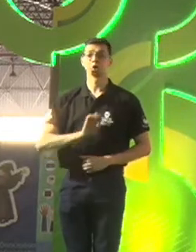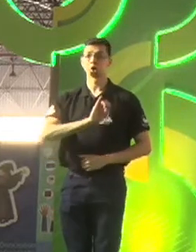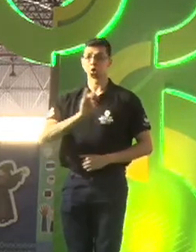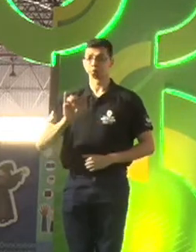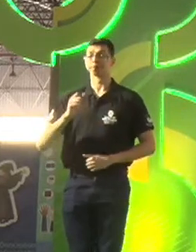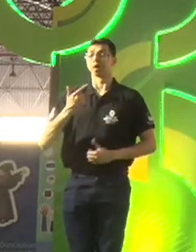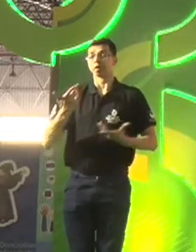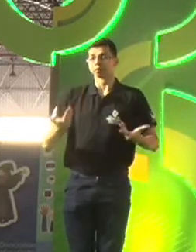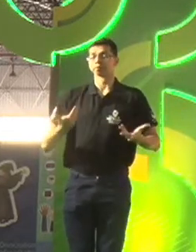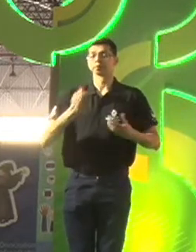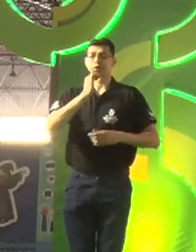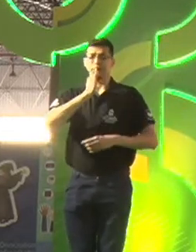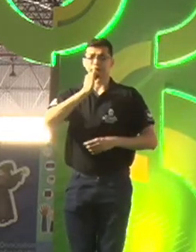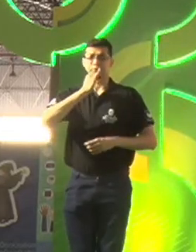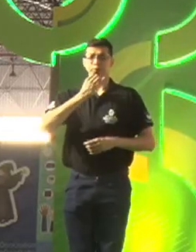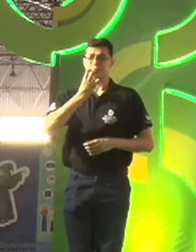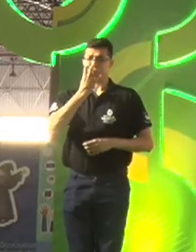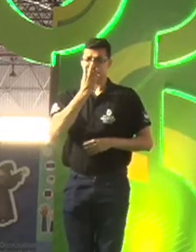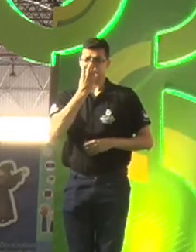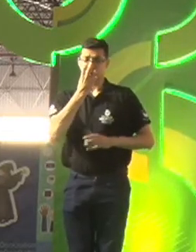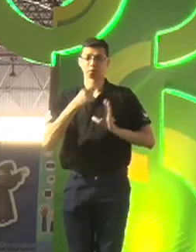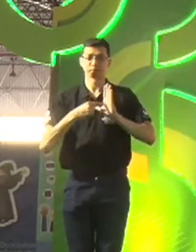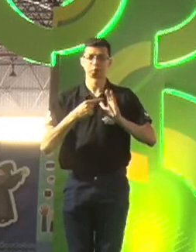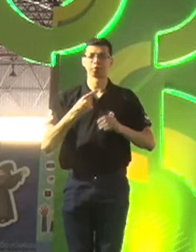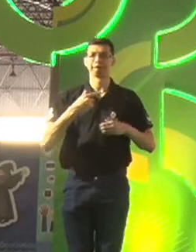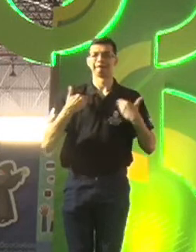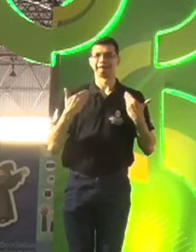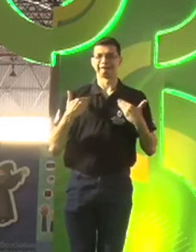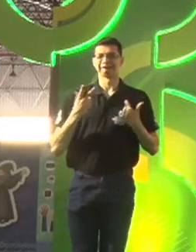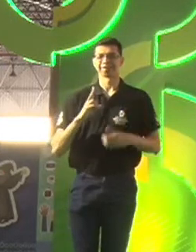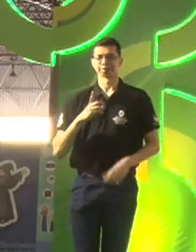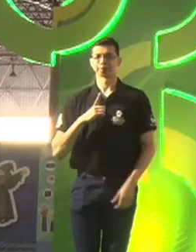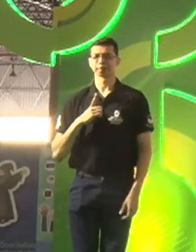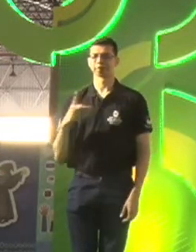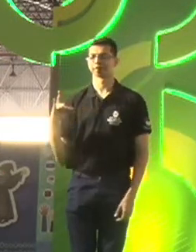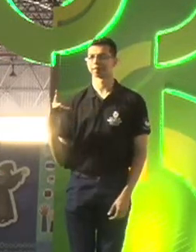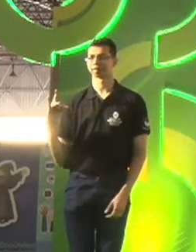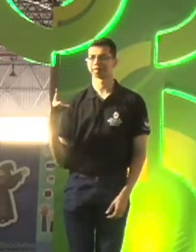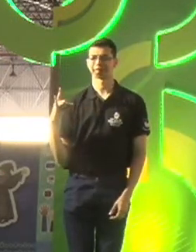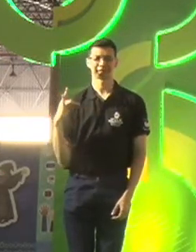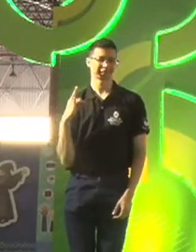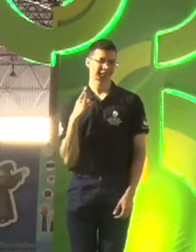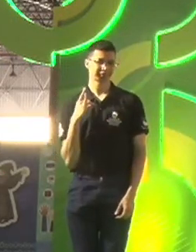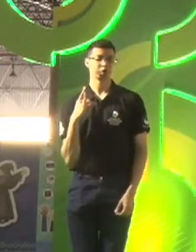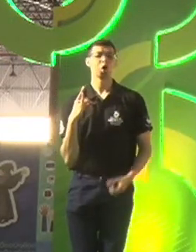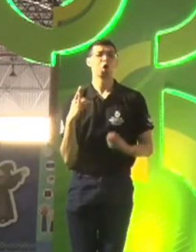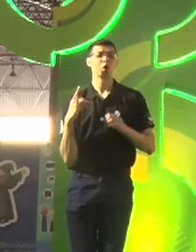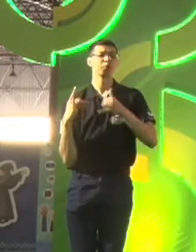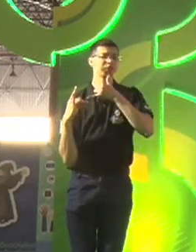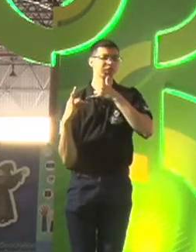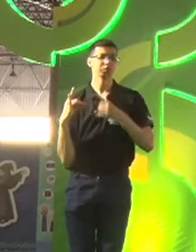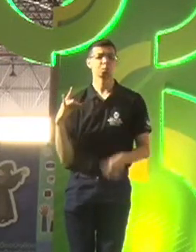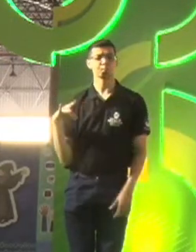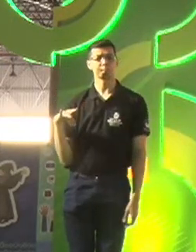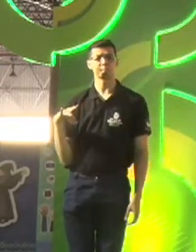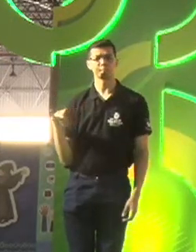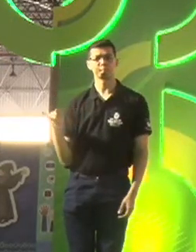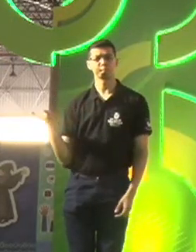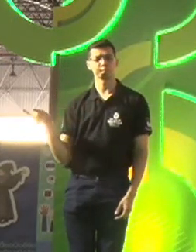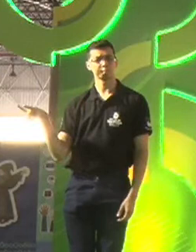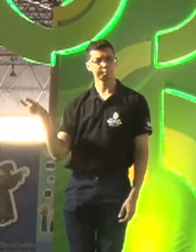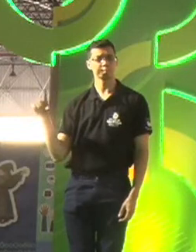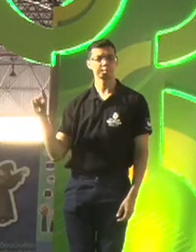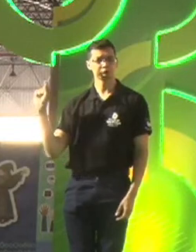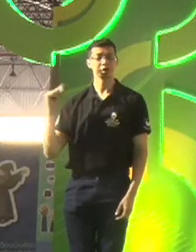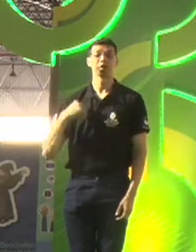eles demonstram Por exemplo quando eles estão alegres eles chegam mais perto ou quando eles estão tristes eles se recolhem estão todos os animais